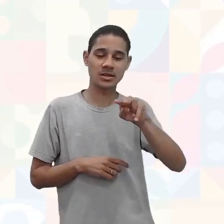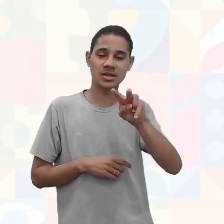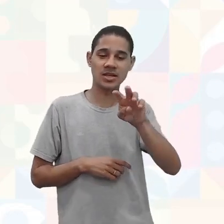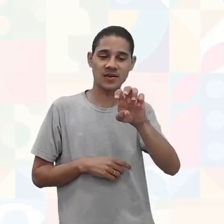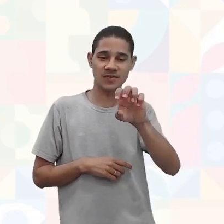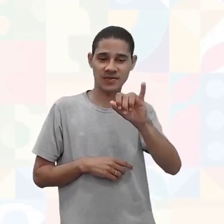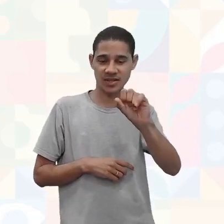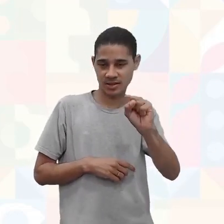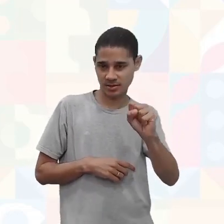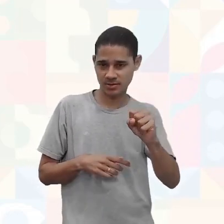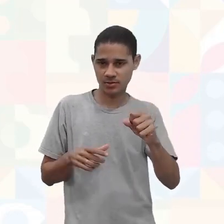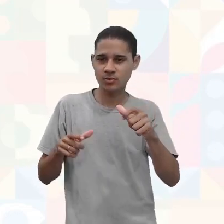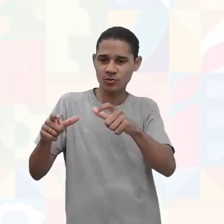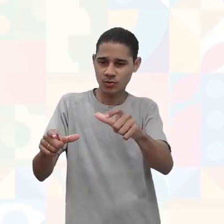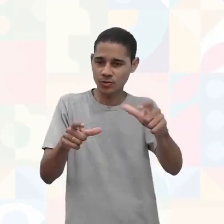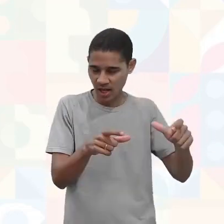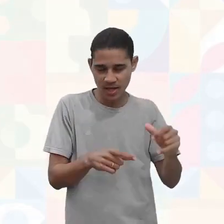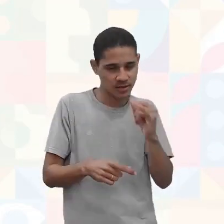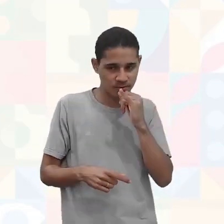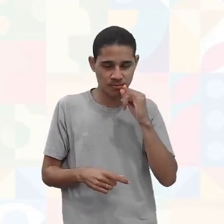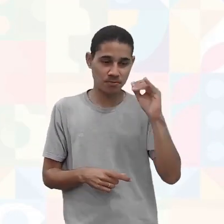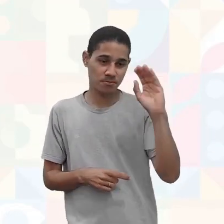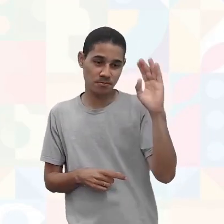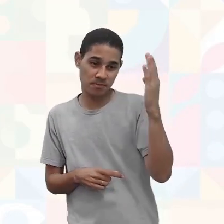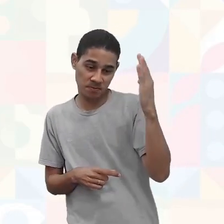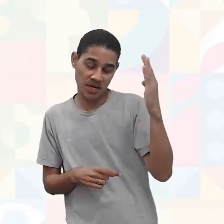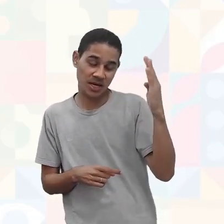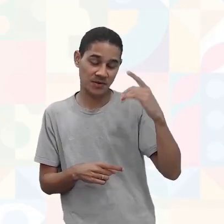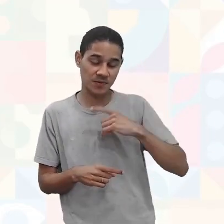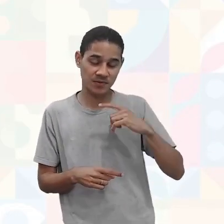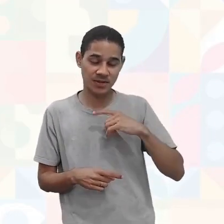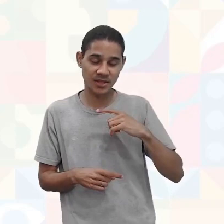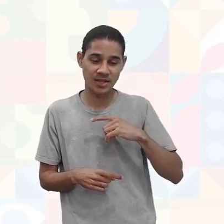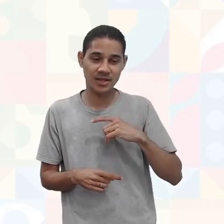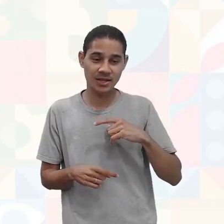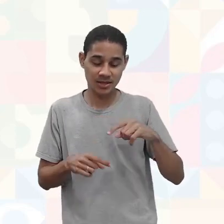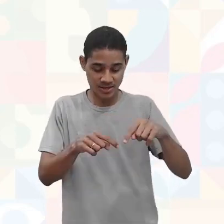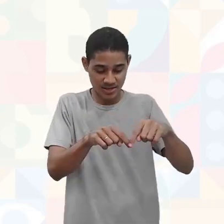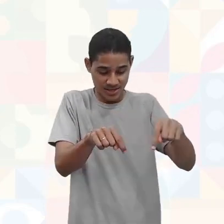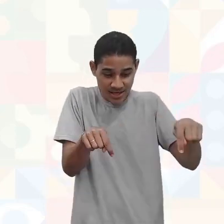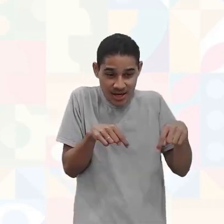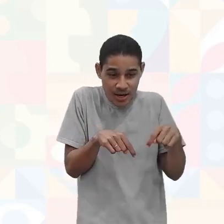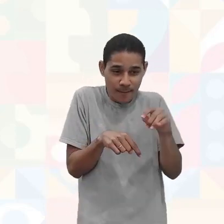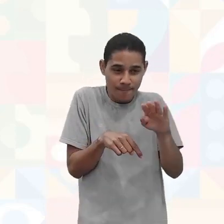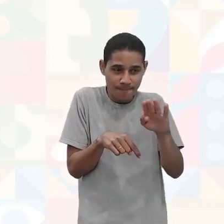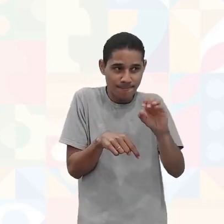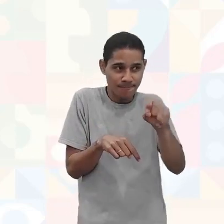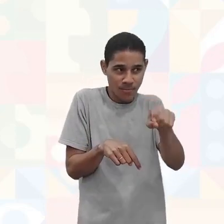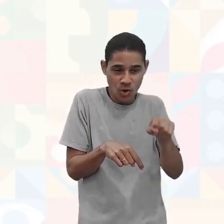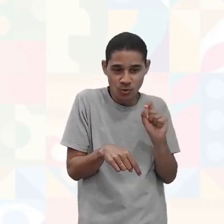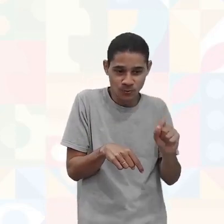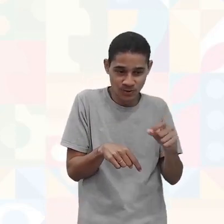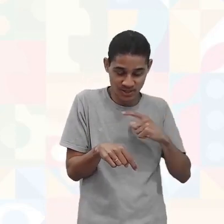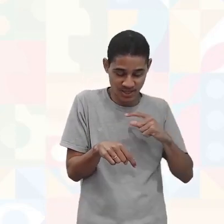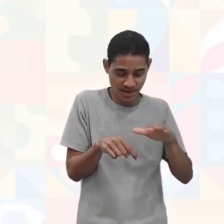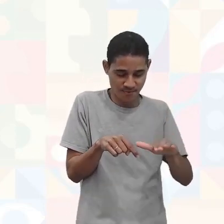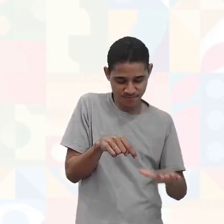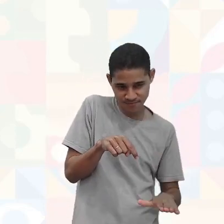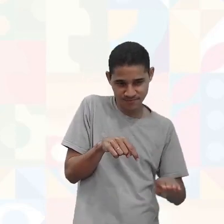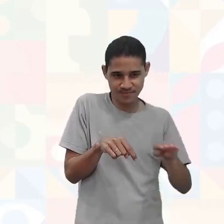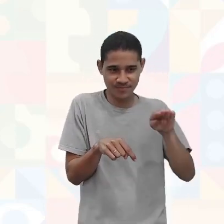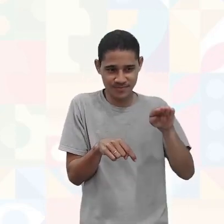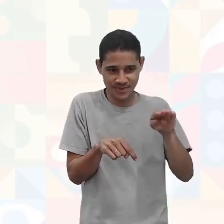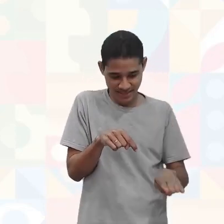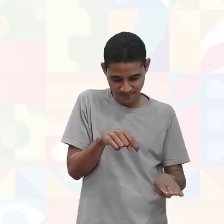um banheiro, onde tem aí a parte do box, ele geralmente vai ter aí um desnível. E a gente precisa